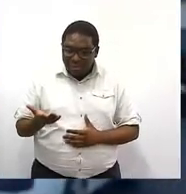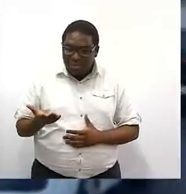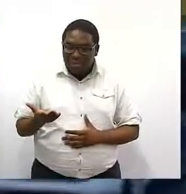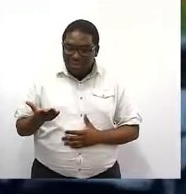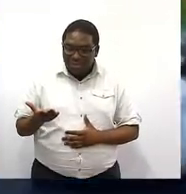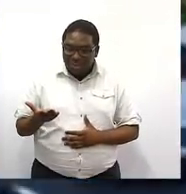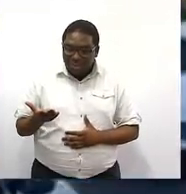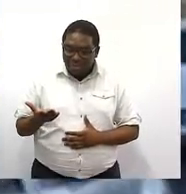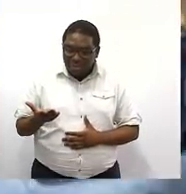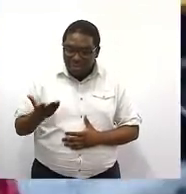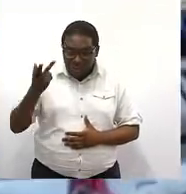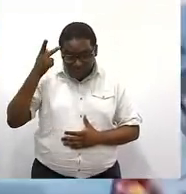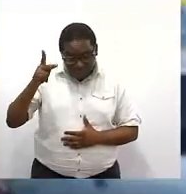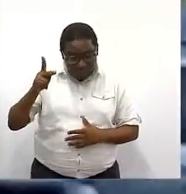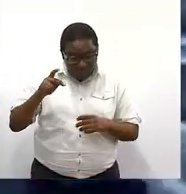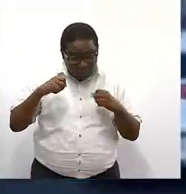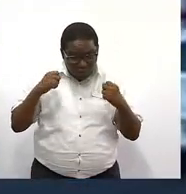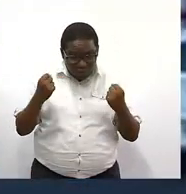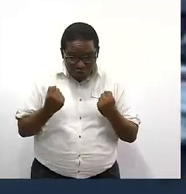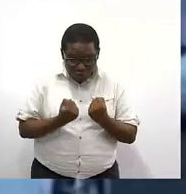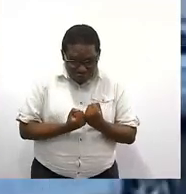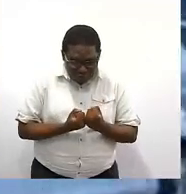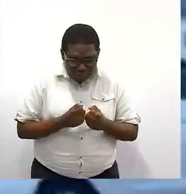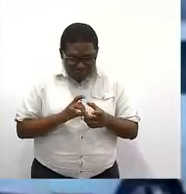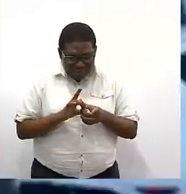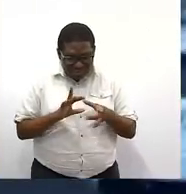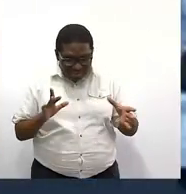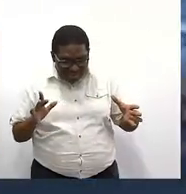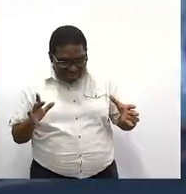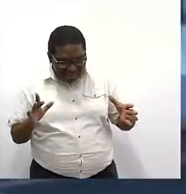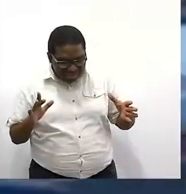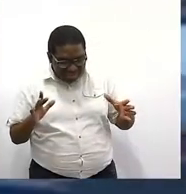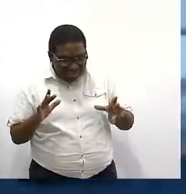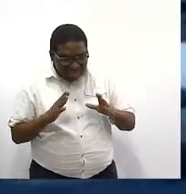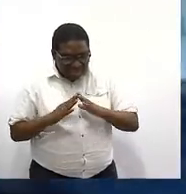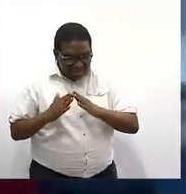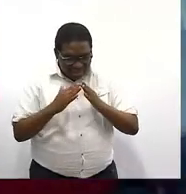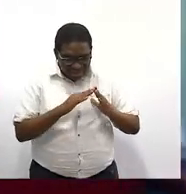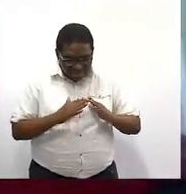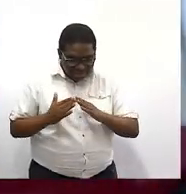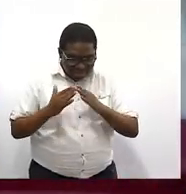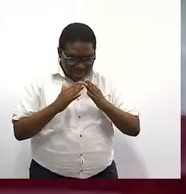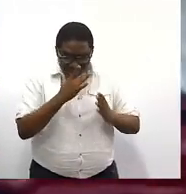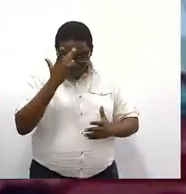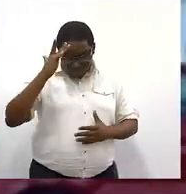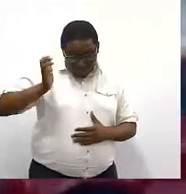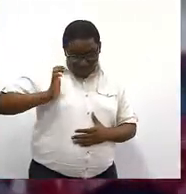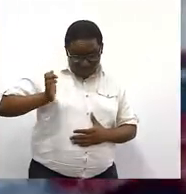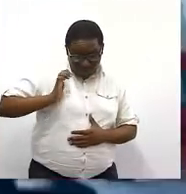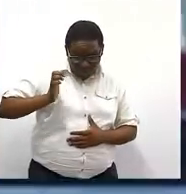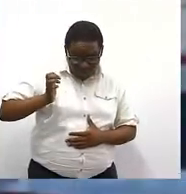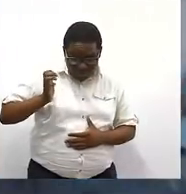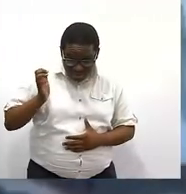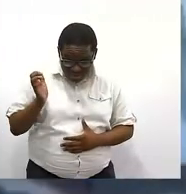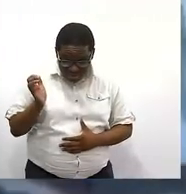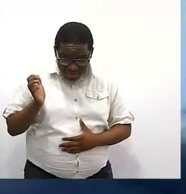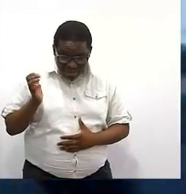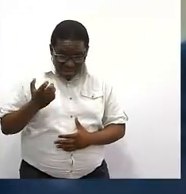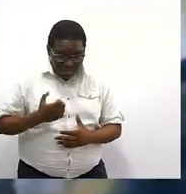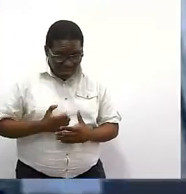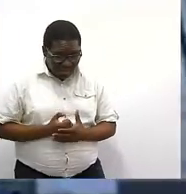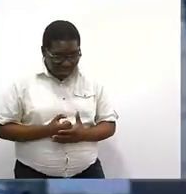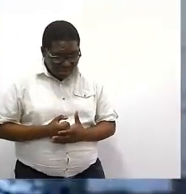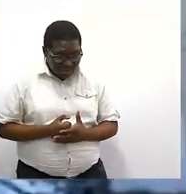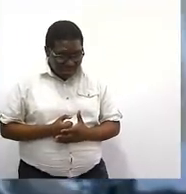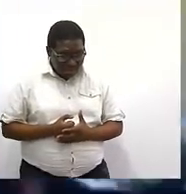para a sociedade mais periférica, né? Para a sociedade que vive, né, em torno do